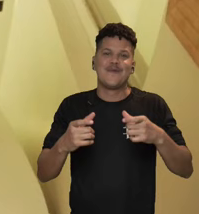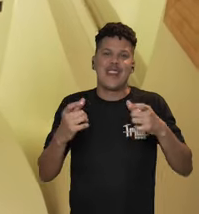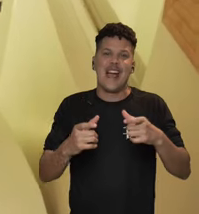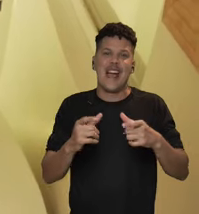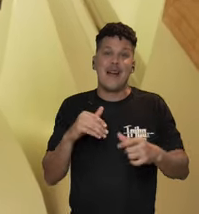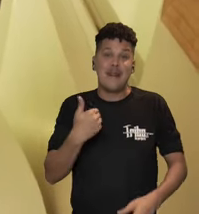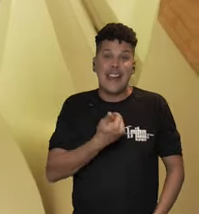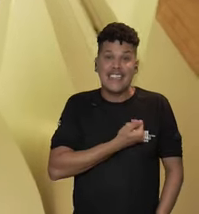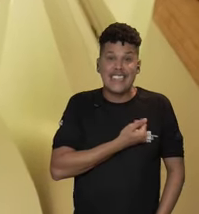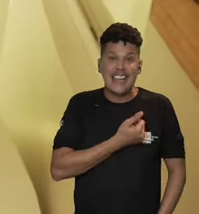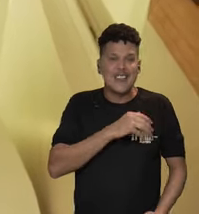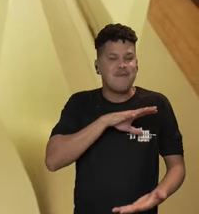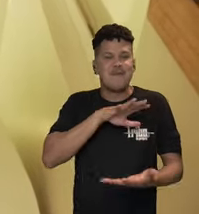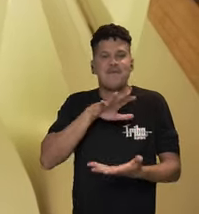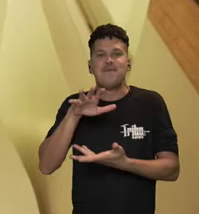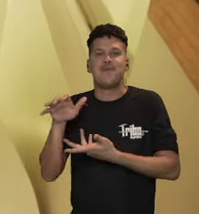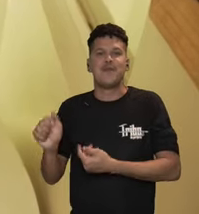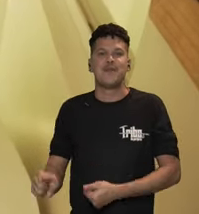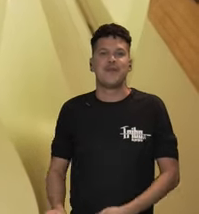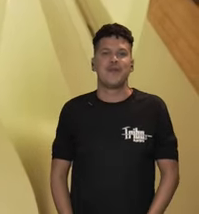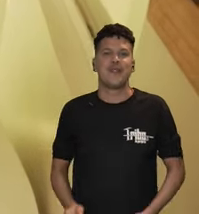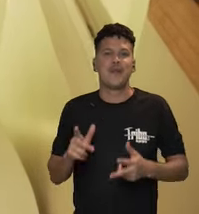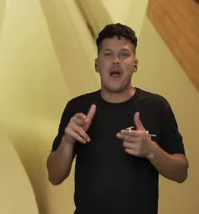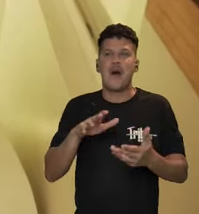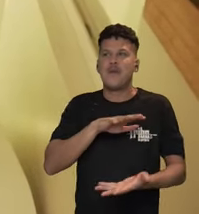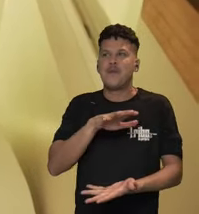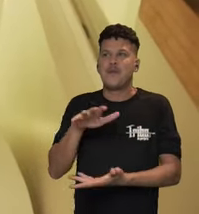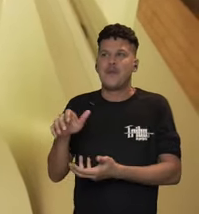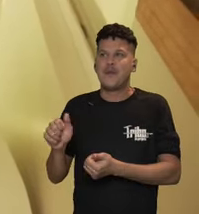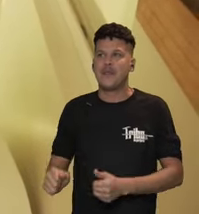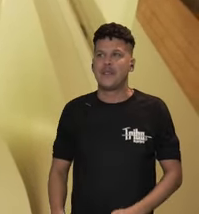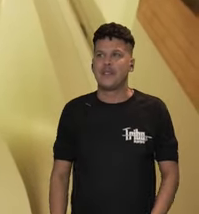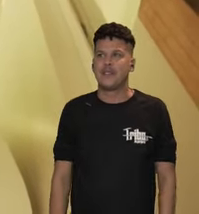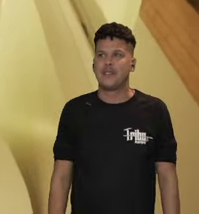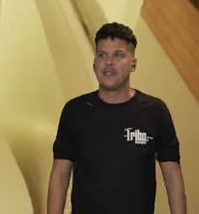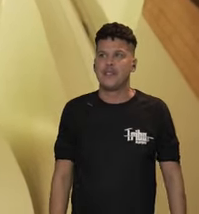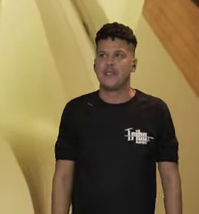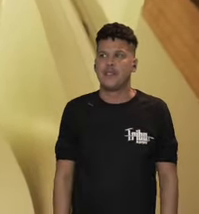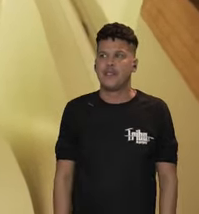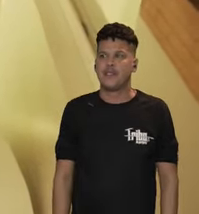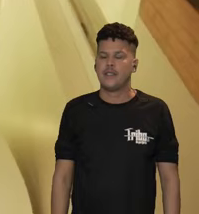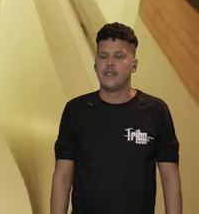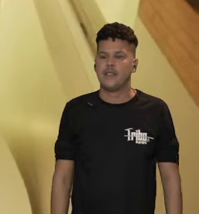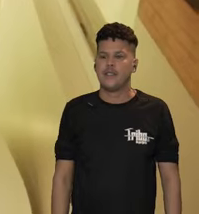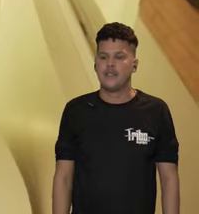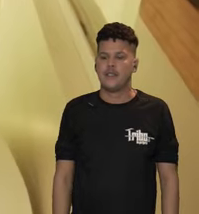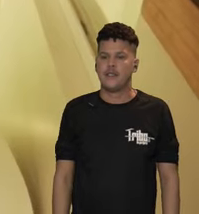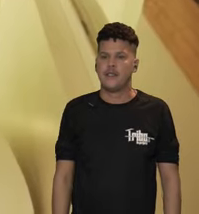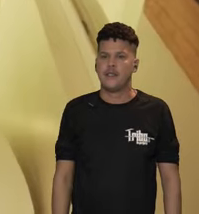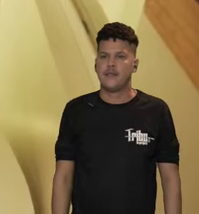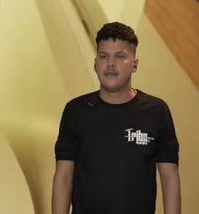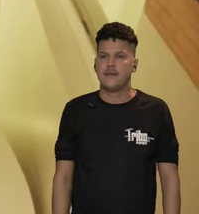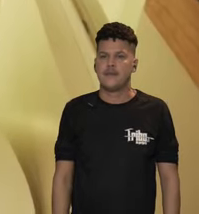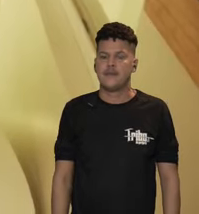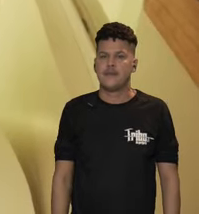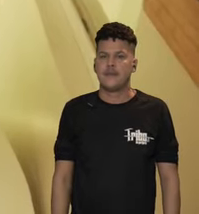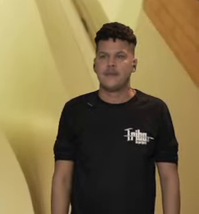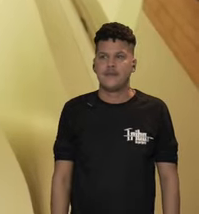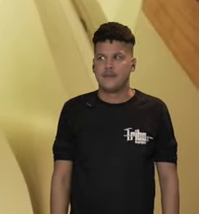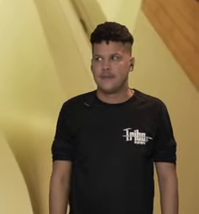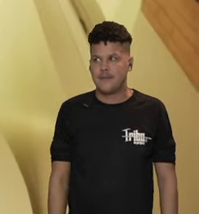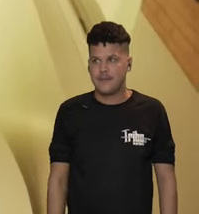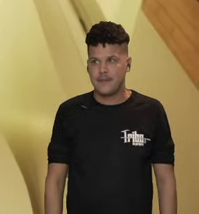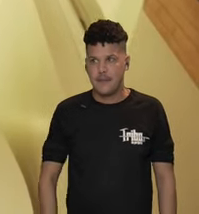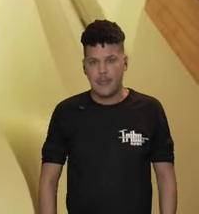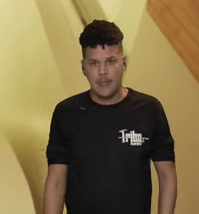é como se fosse um mundo inteiro aqui de frente pra gente, não é, mano? É isso. Eu não